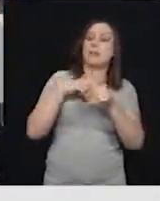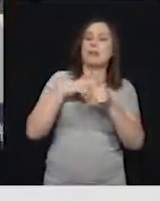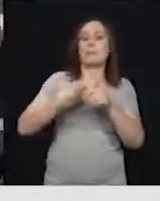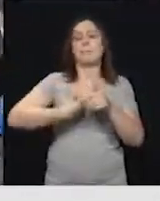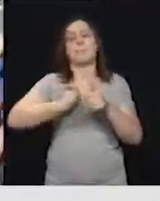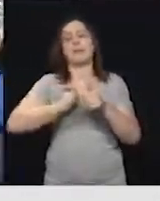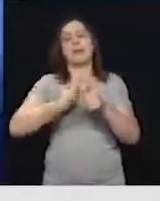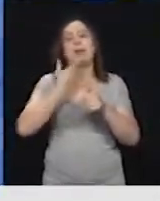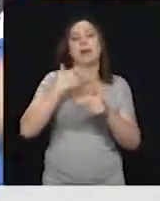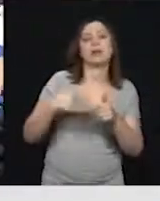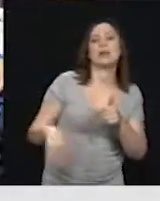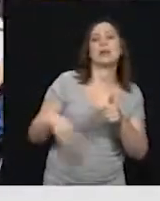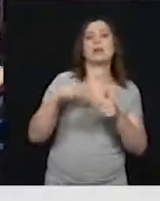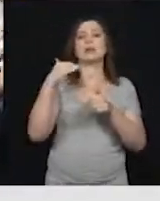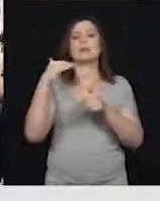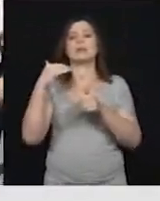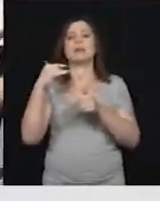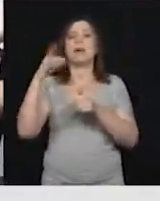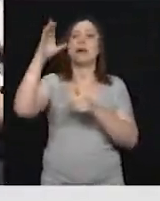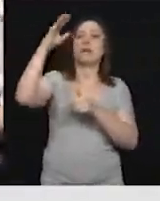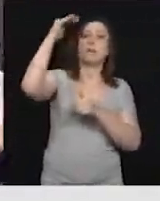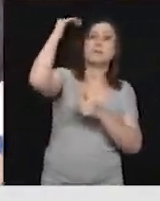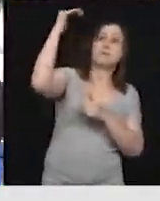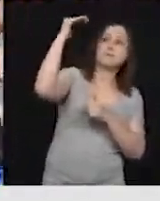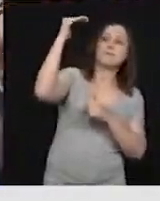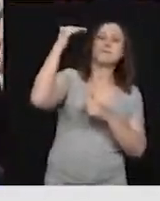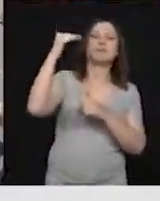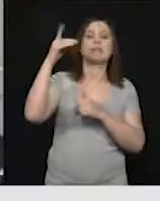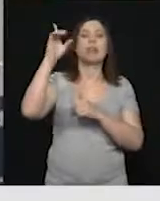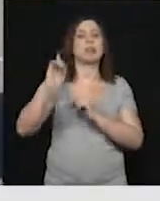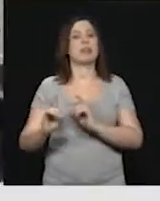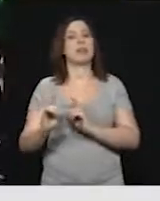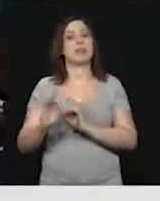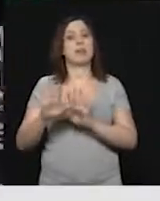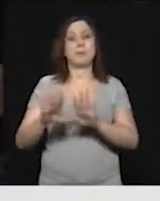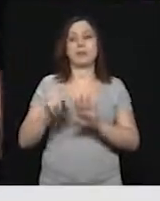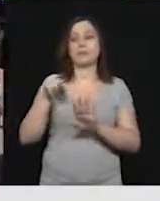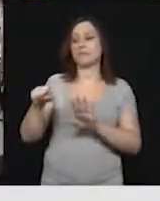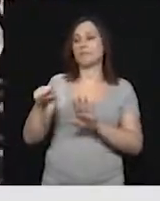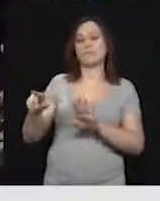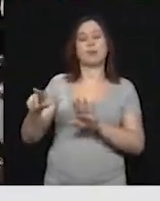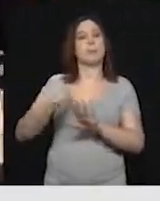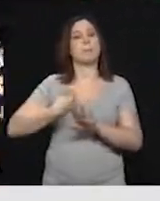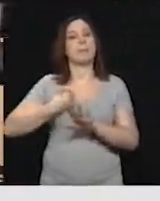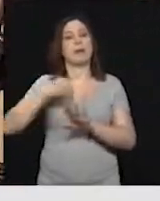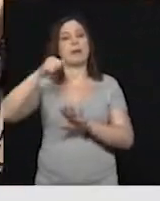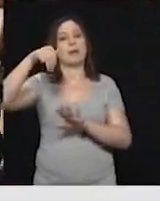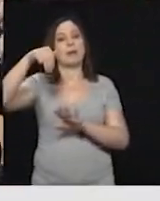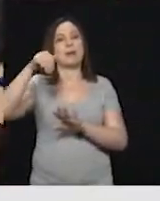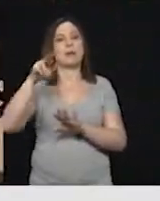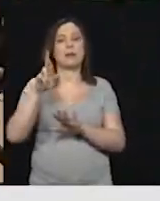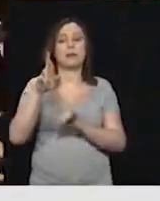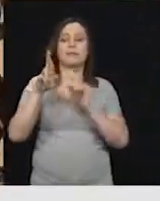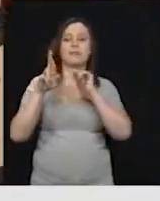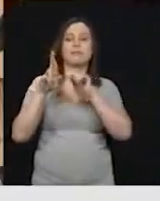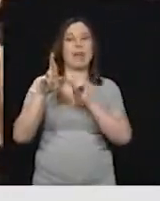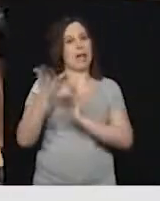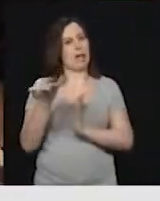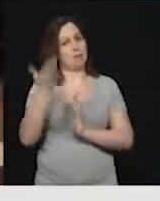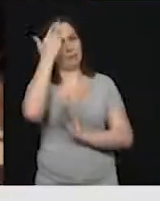que Ele atende crianças adolescentes e até adultos com deficiência mas que não pertence ao quadro a Mr